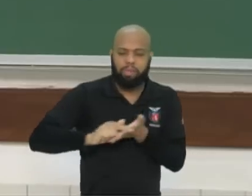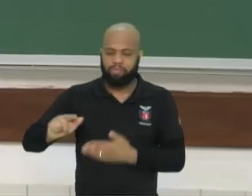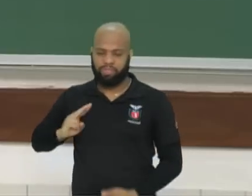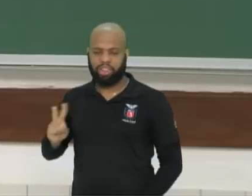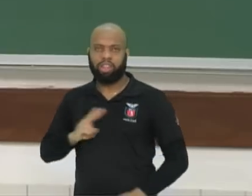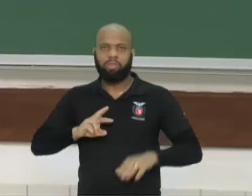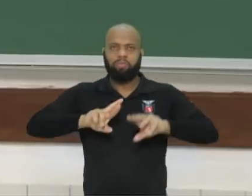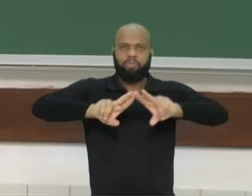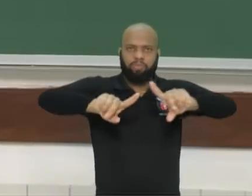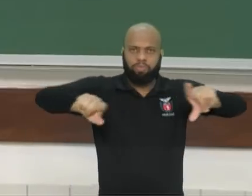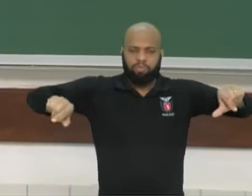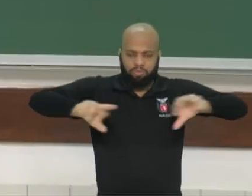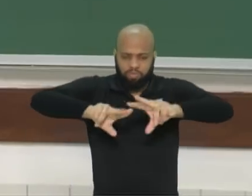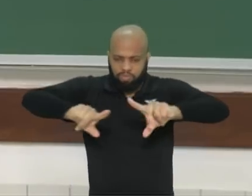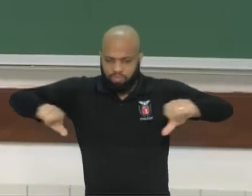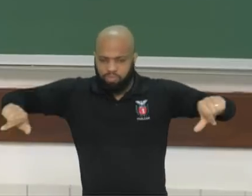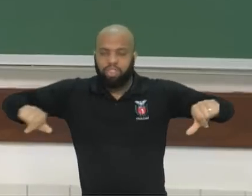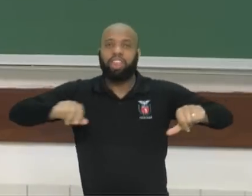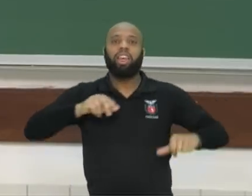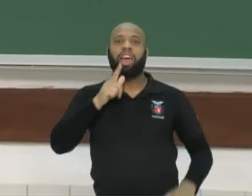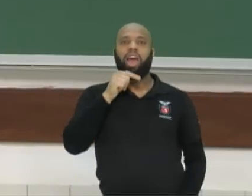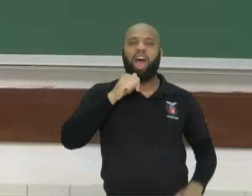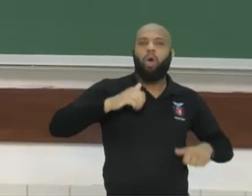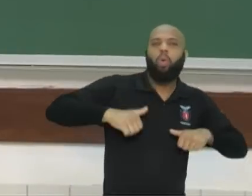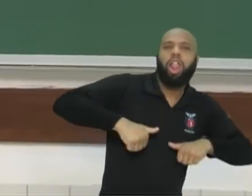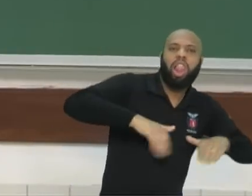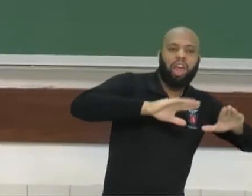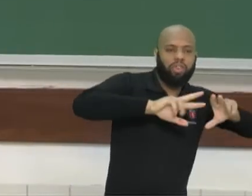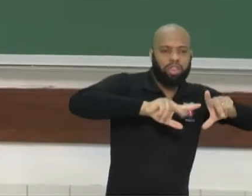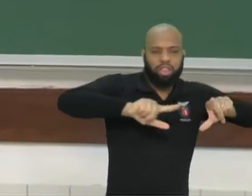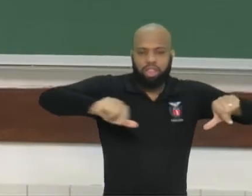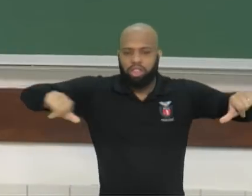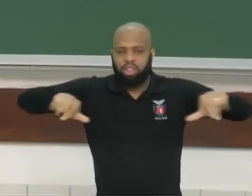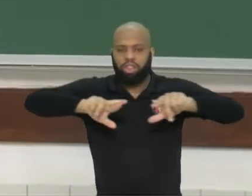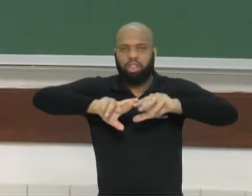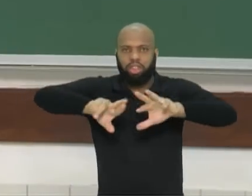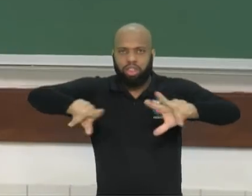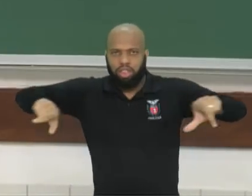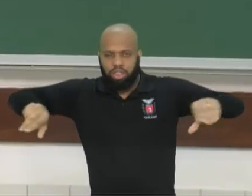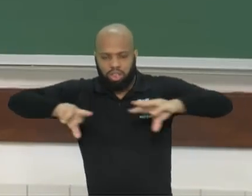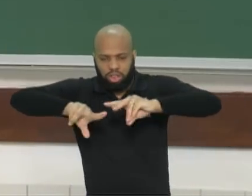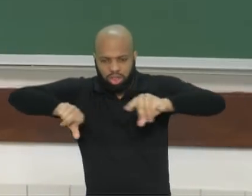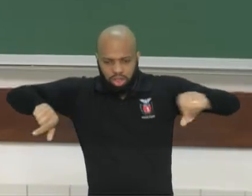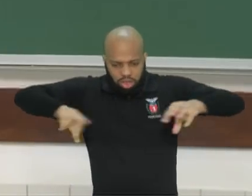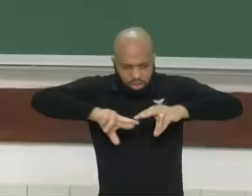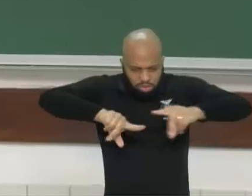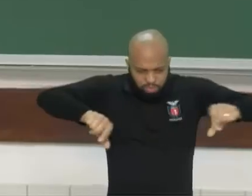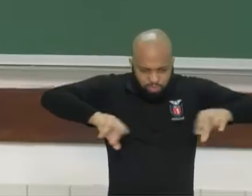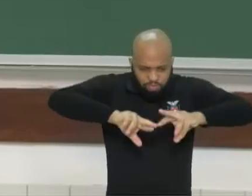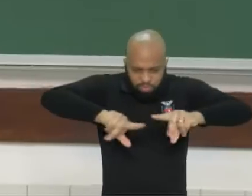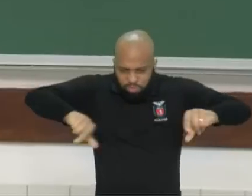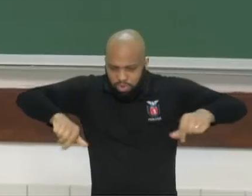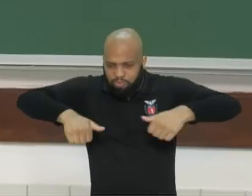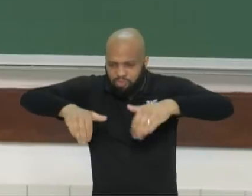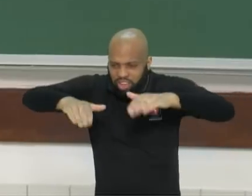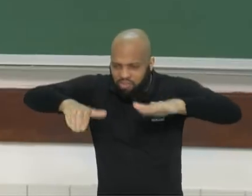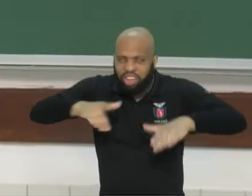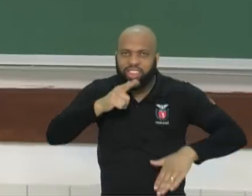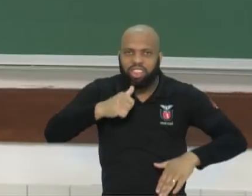arenoso, a água vai carregar embora os nutrientes dele e ele vai ficando cada vez mais pobre, cada vez mais